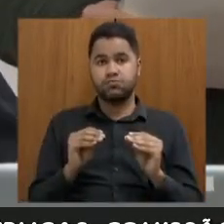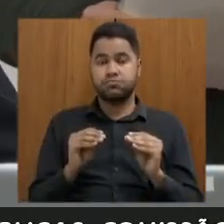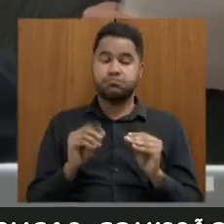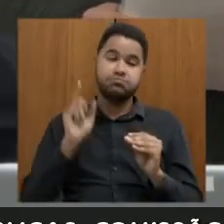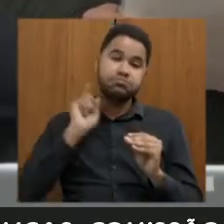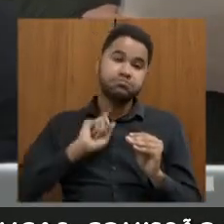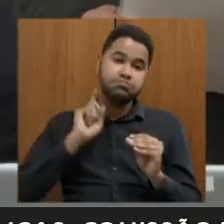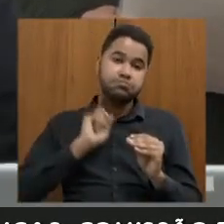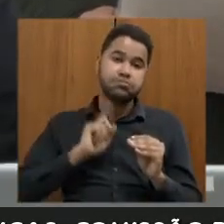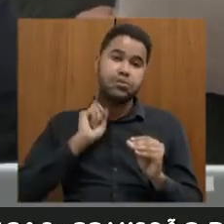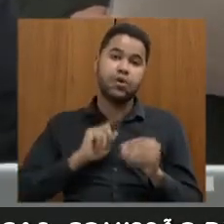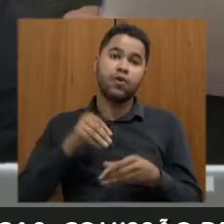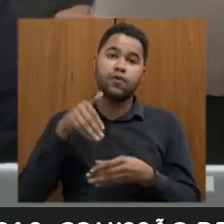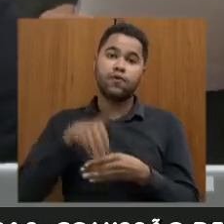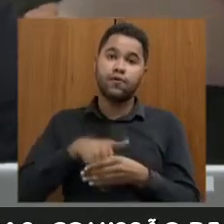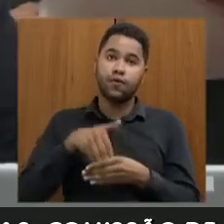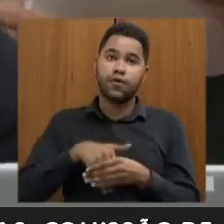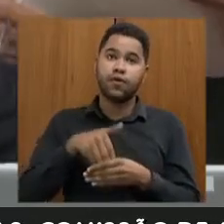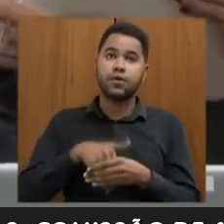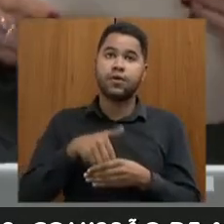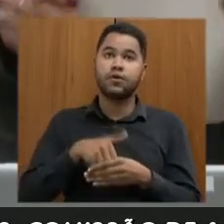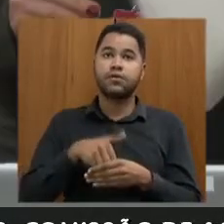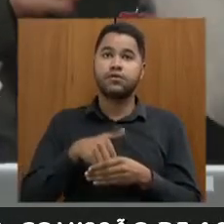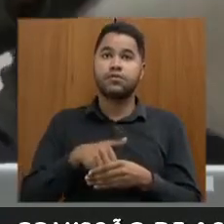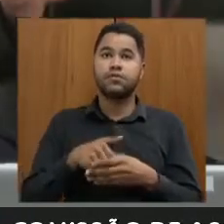Mineiros em votação